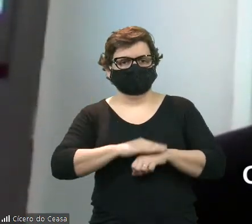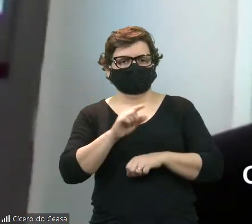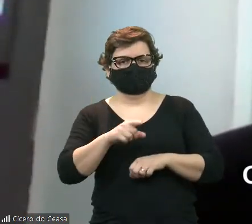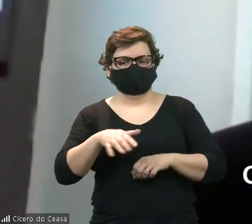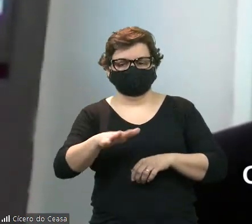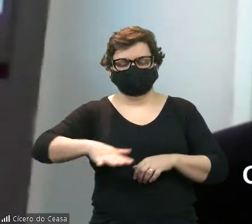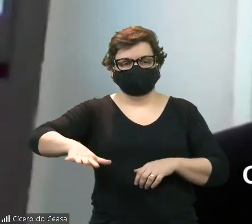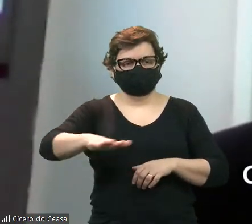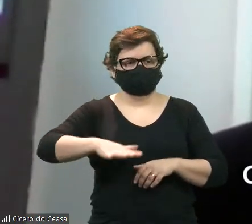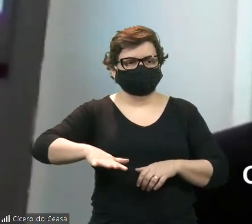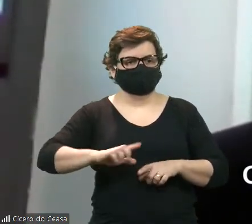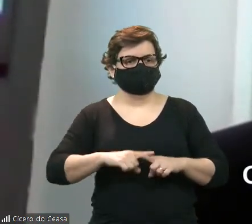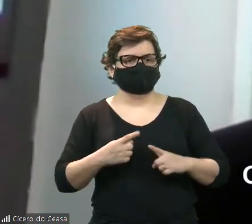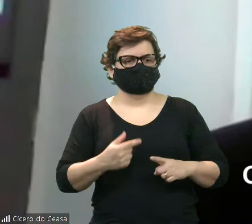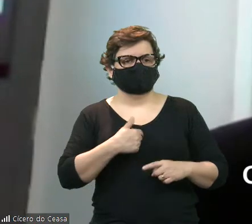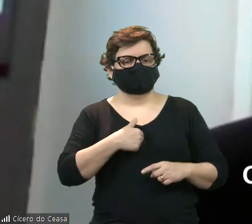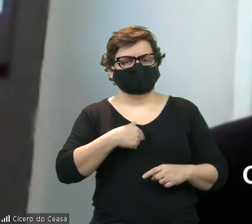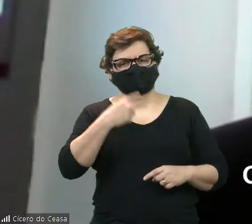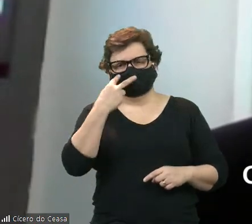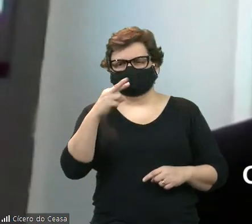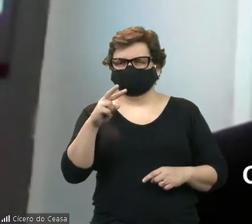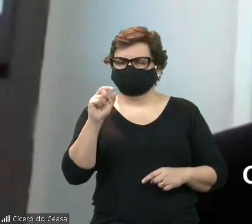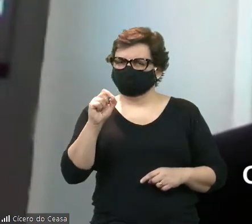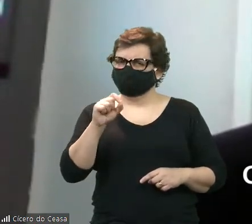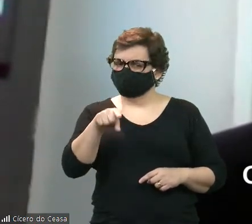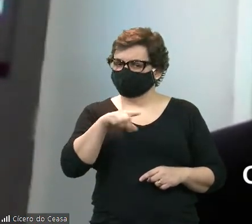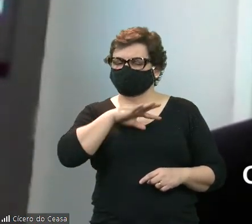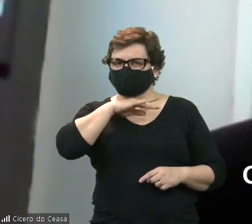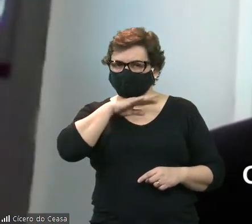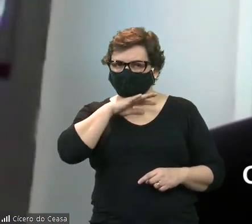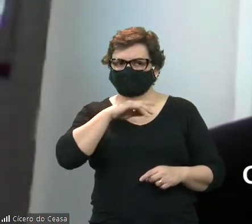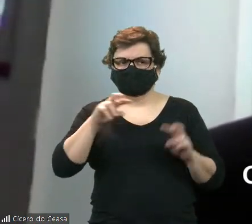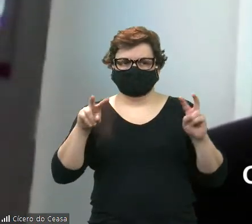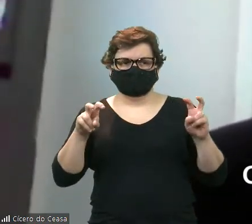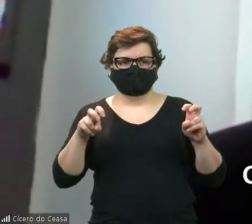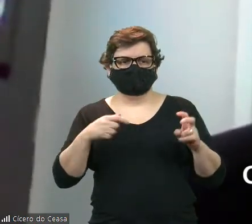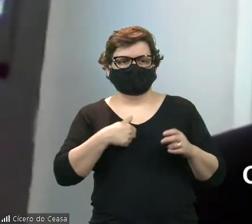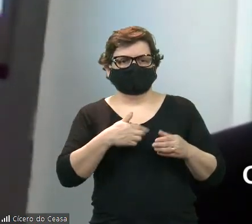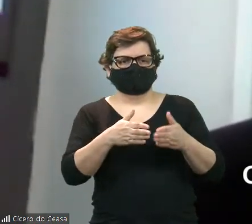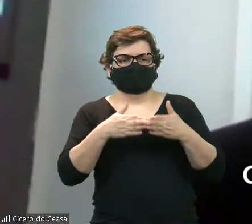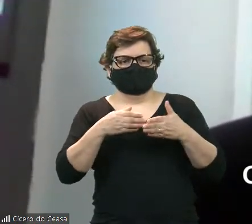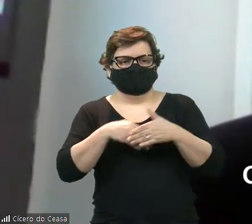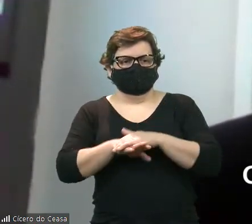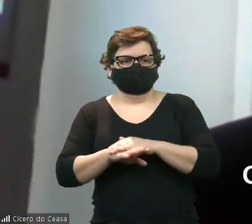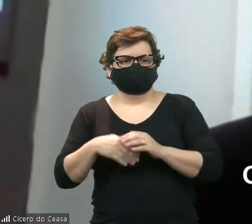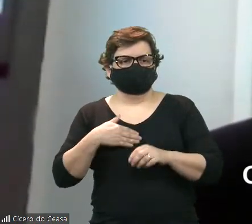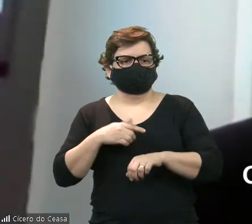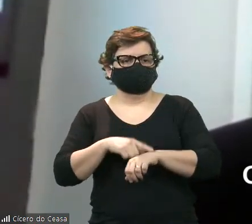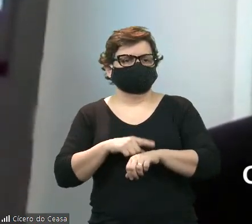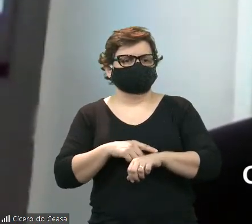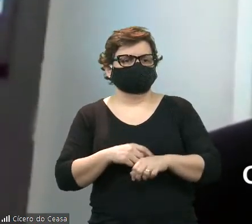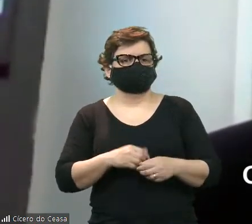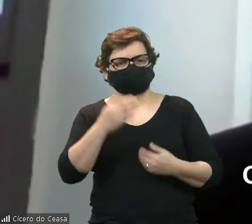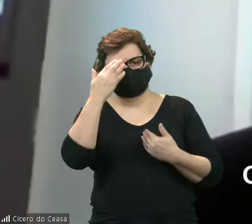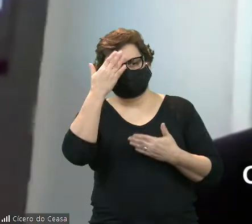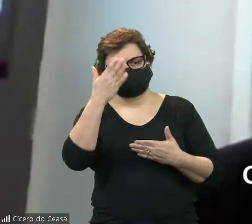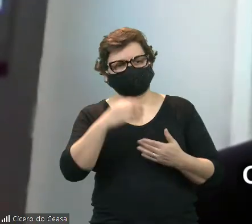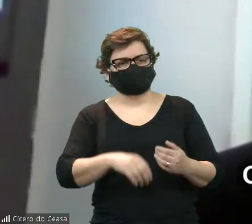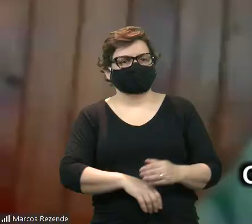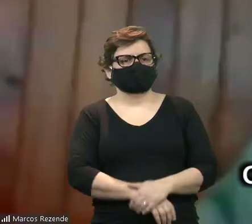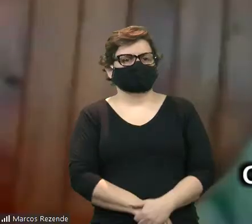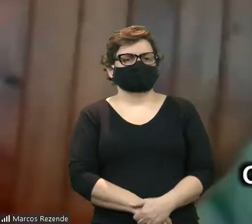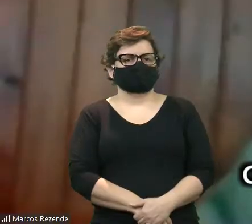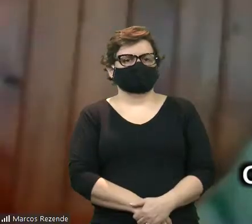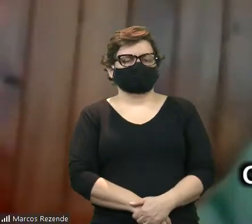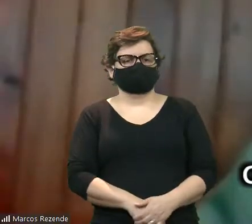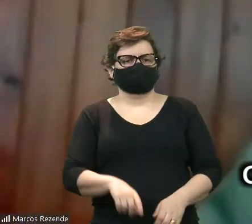vendo prejudicado esse item aí no substitutivo. Eu peço a reserva do meu tempo e essas são minhas palavras. Obrigado, presidente. O tempo de